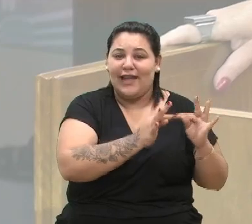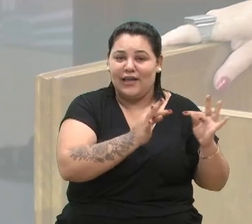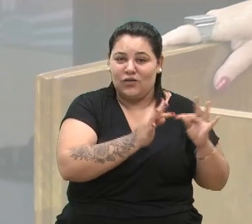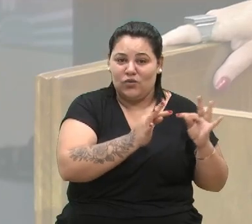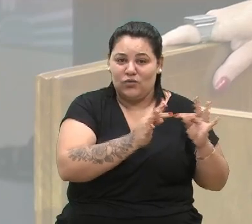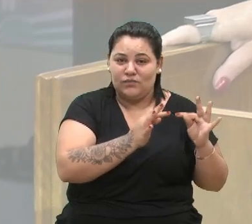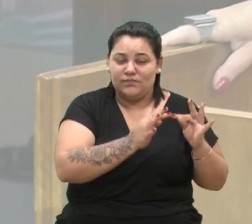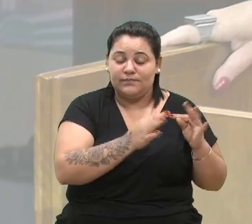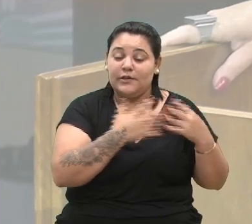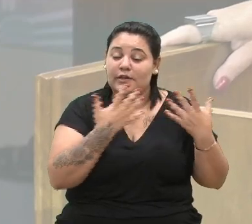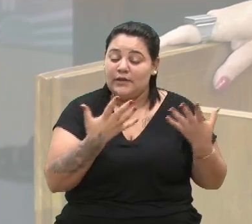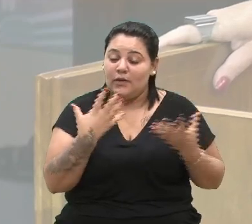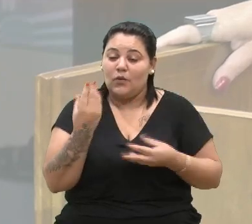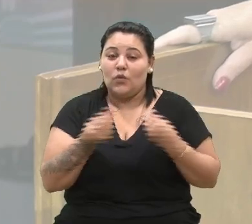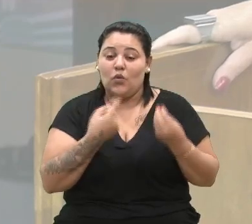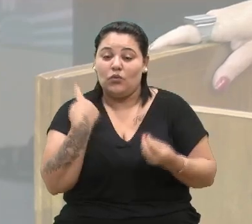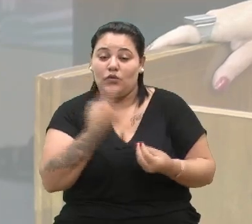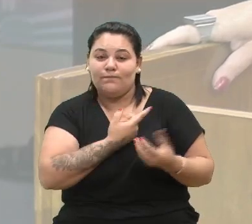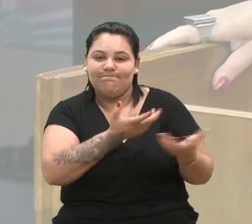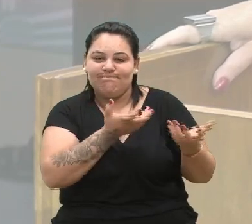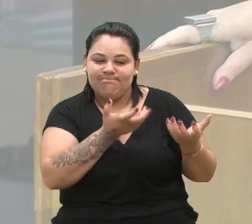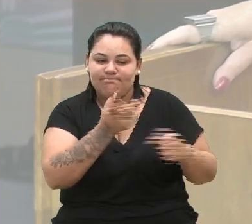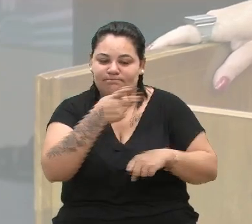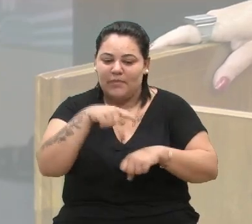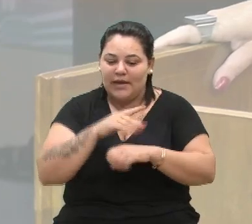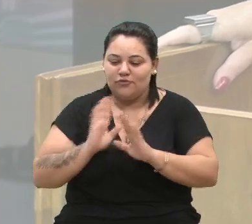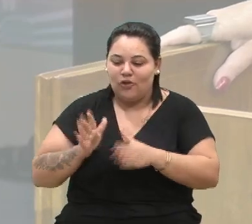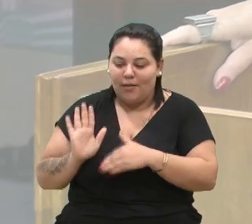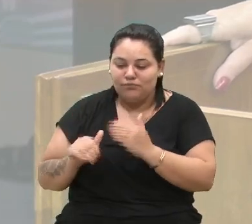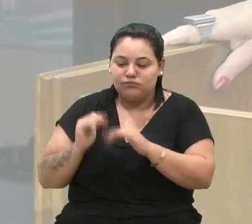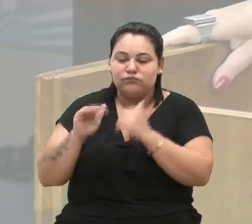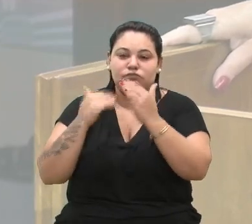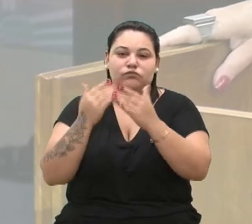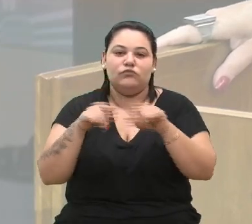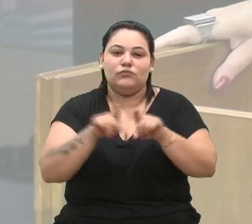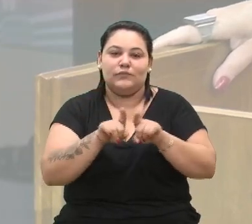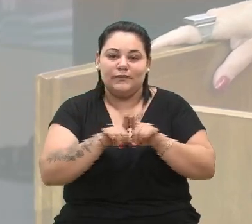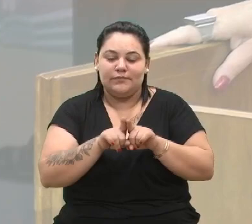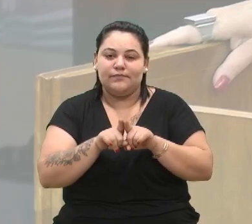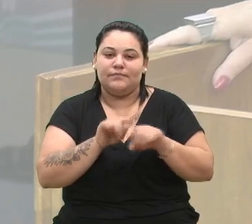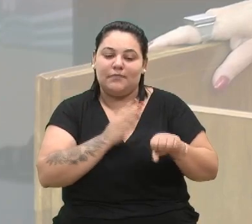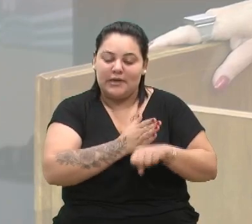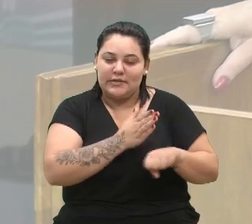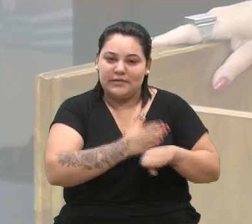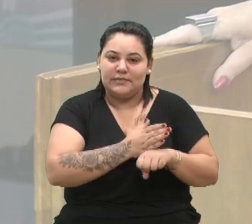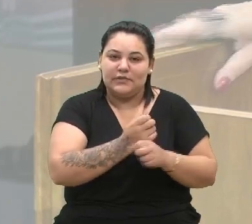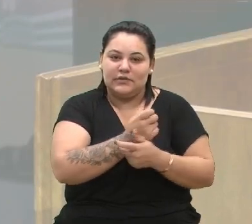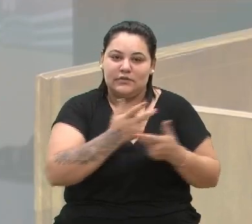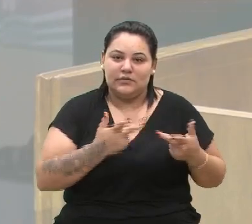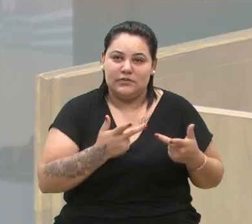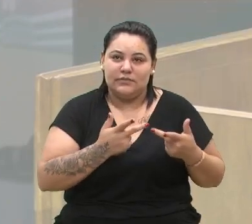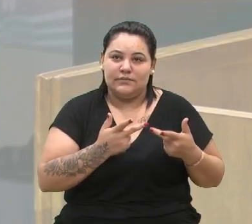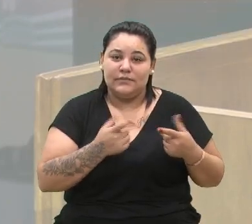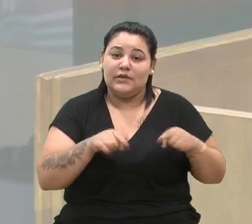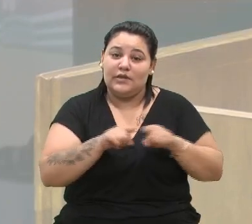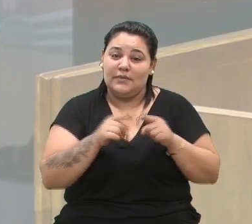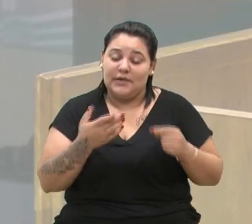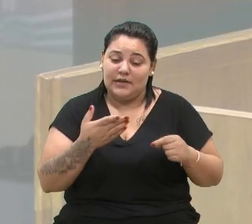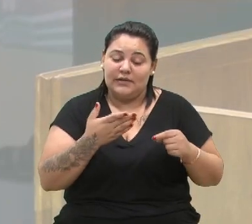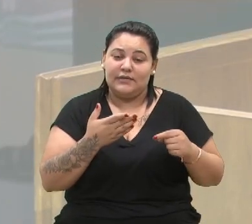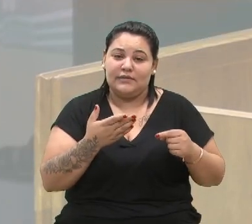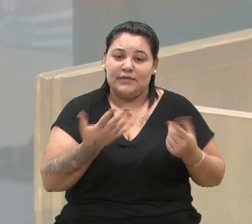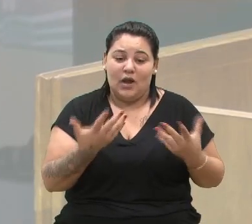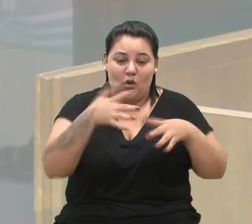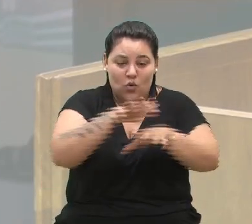Então, como nós queremos ser um país desenvolvido, que se desenvolva, que inclua o